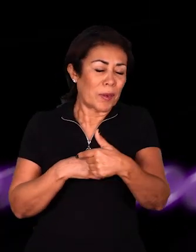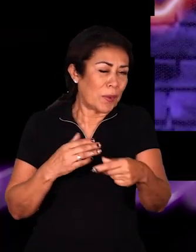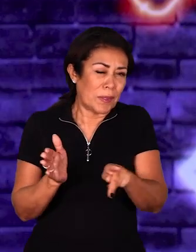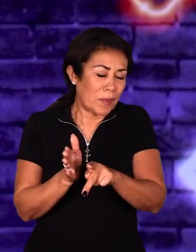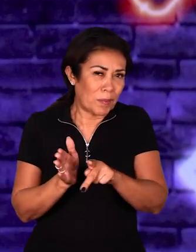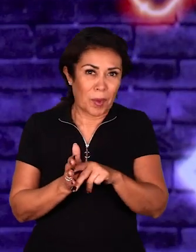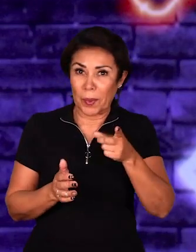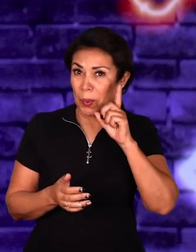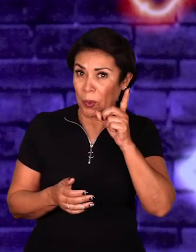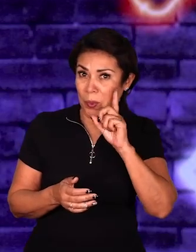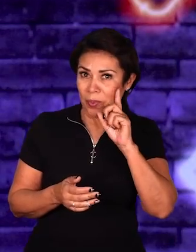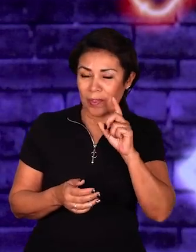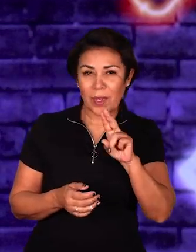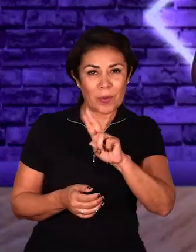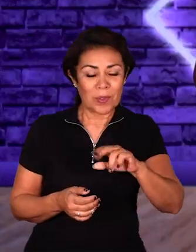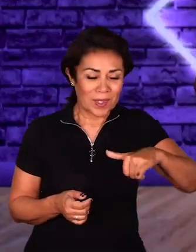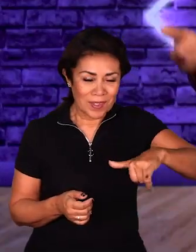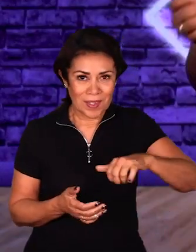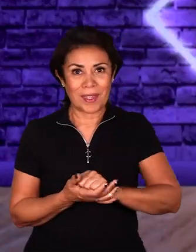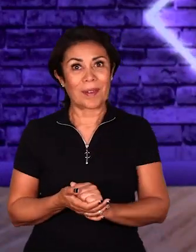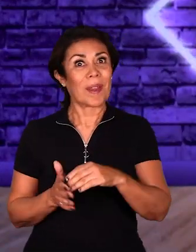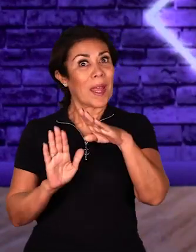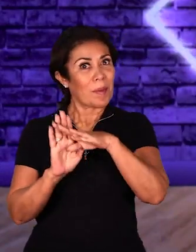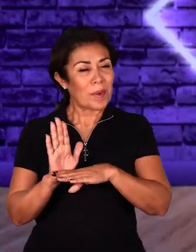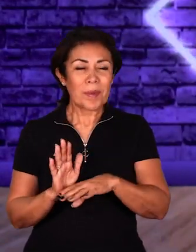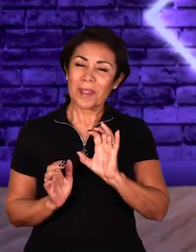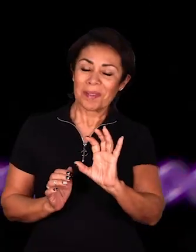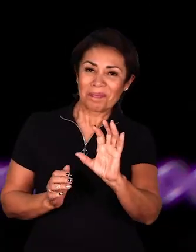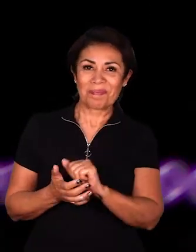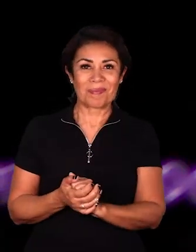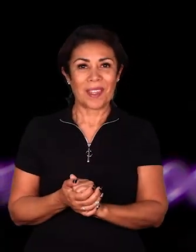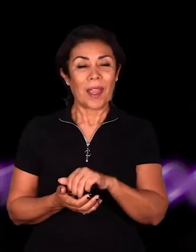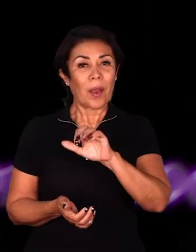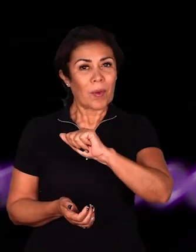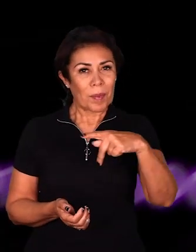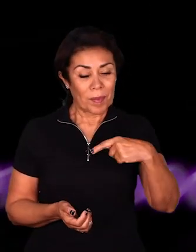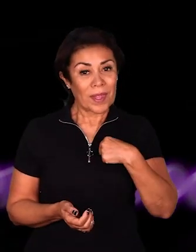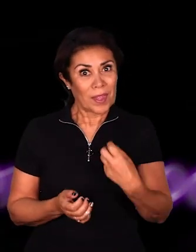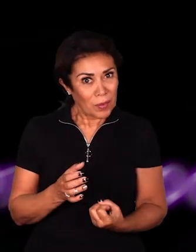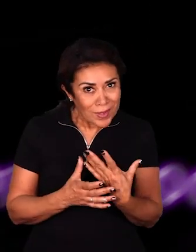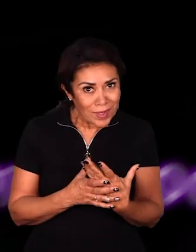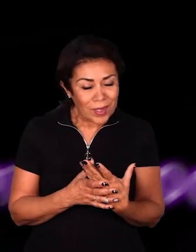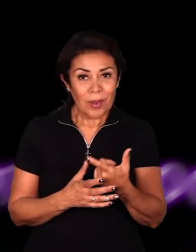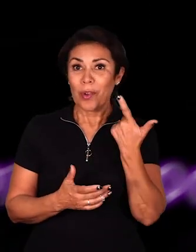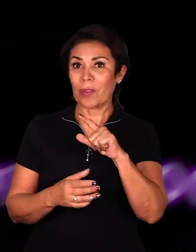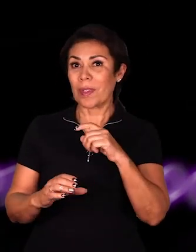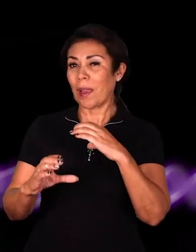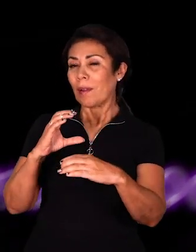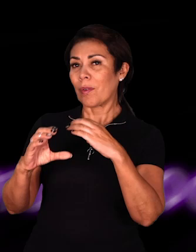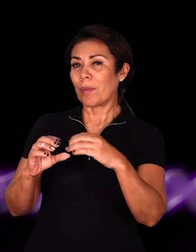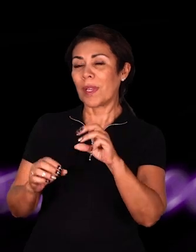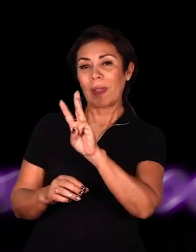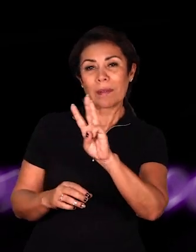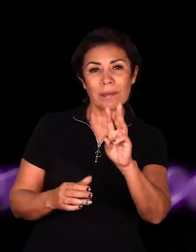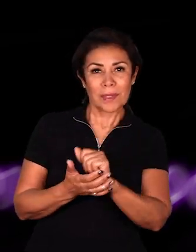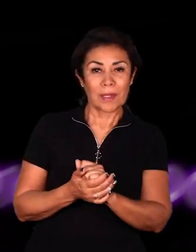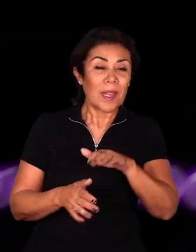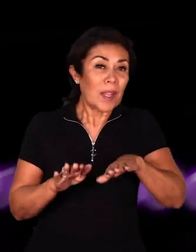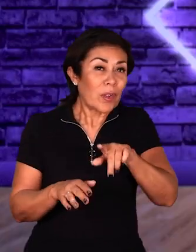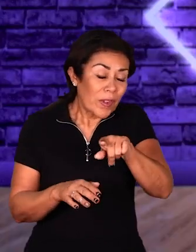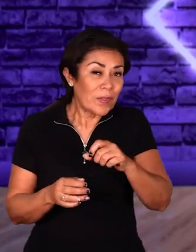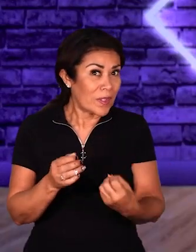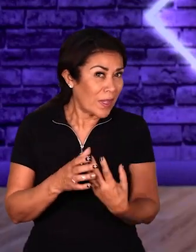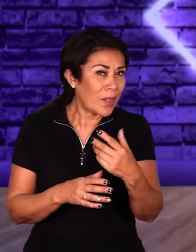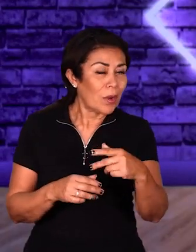dia a dia com um celular como esse? Pois é, a programação é assim. O aplicativo que eu desenvolvo aqui pode se comunicar com um site que talvez